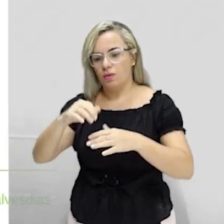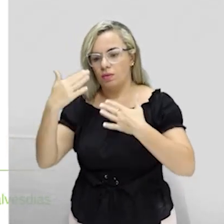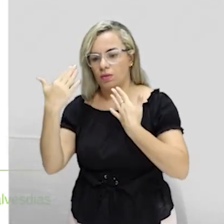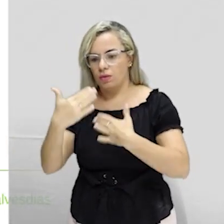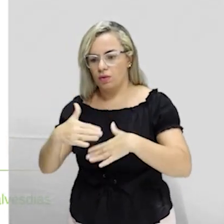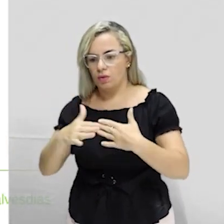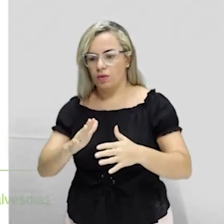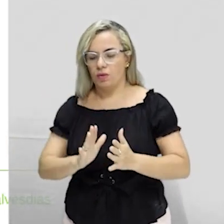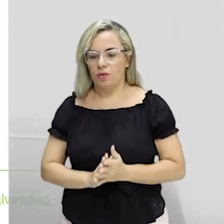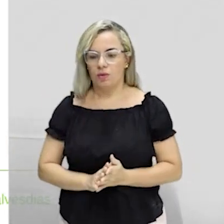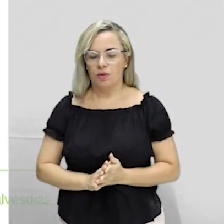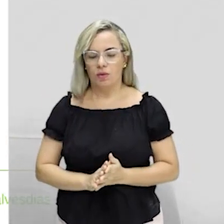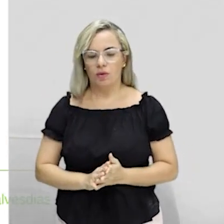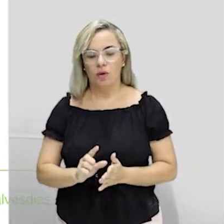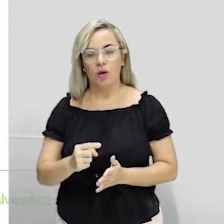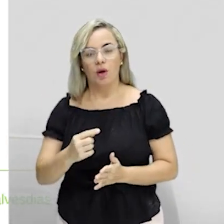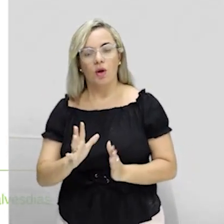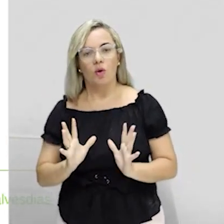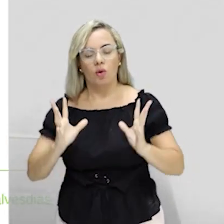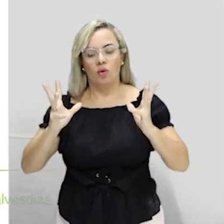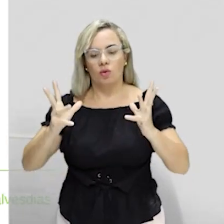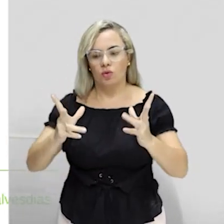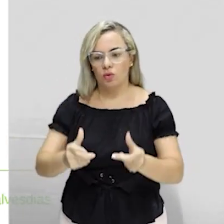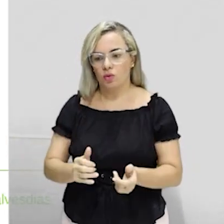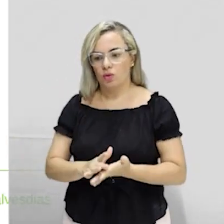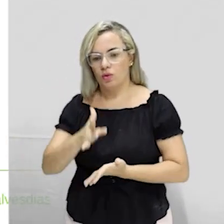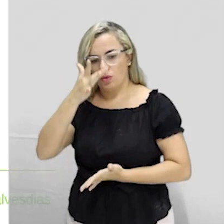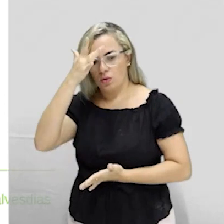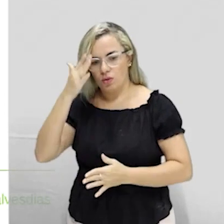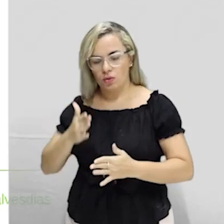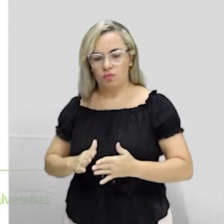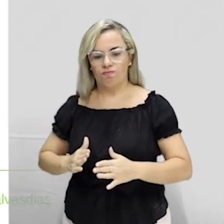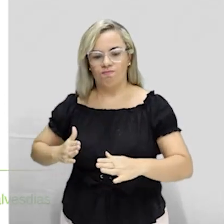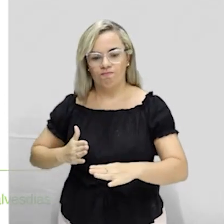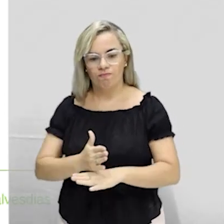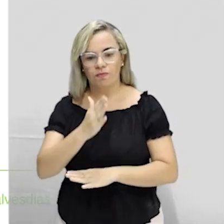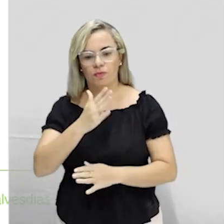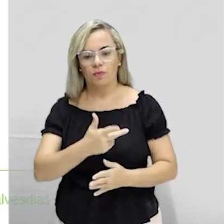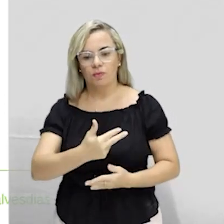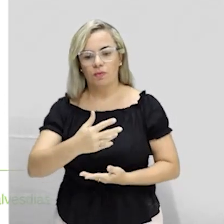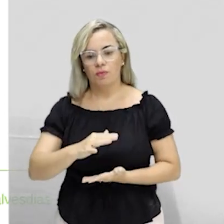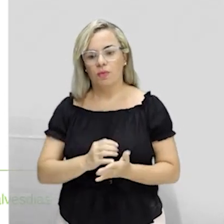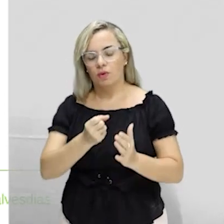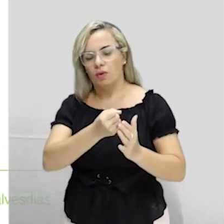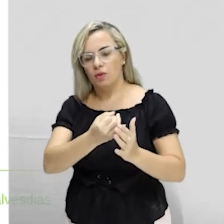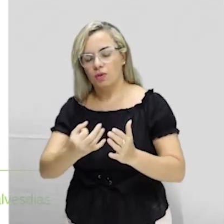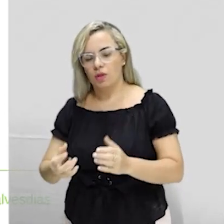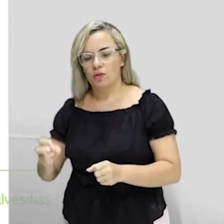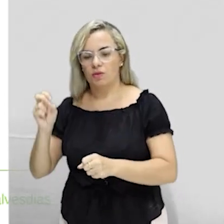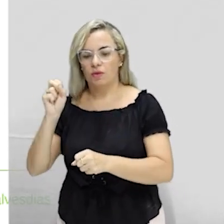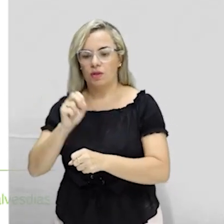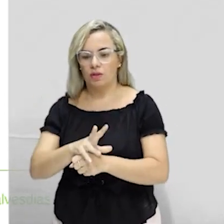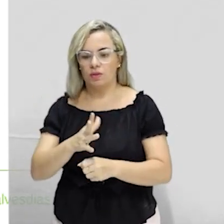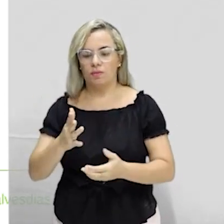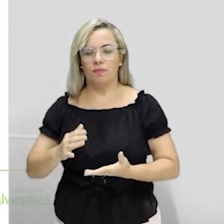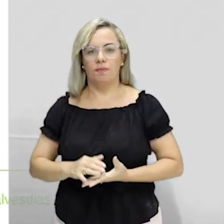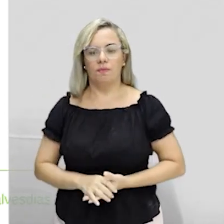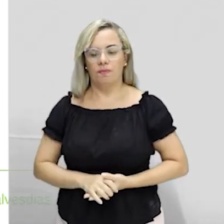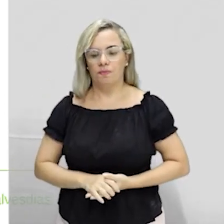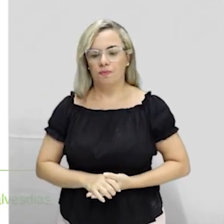prova e o total de candidatos aprovados foi igual à quantidade de